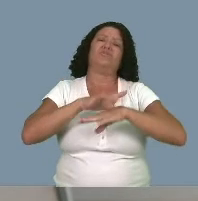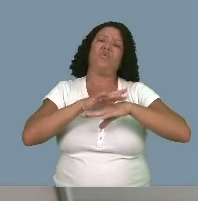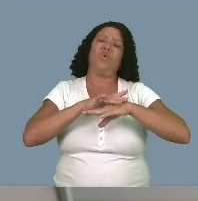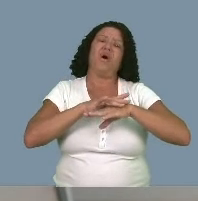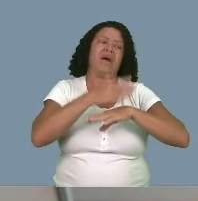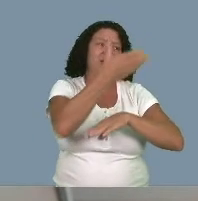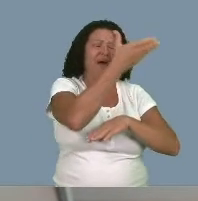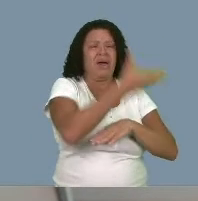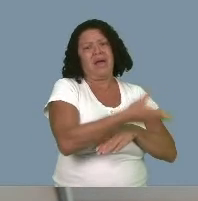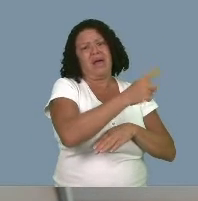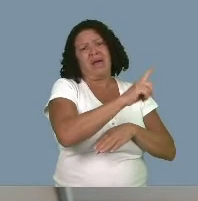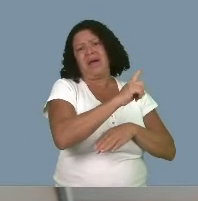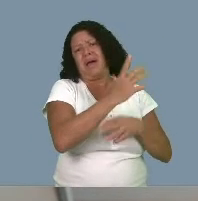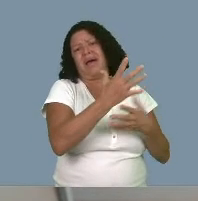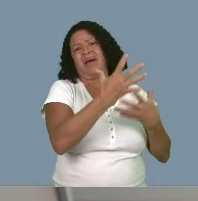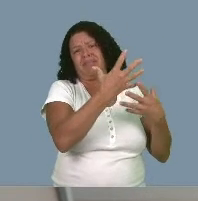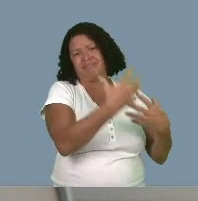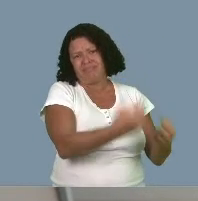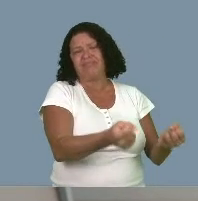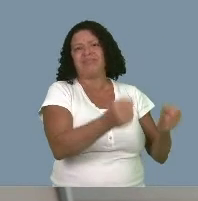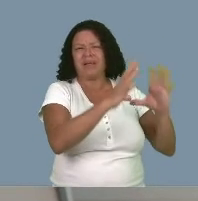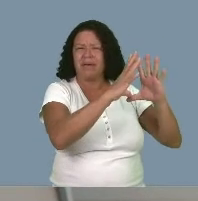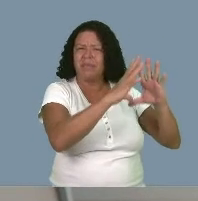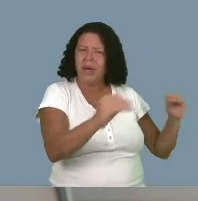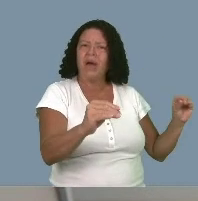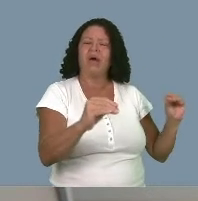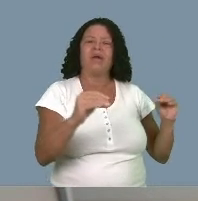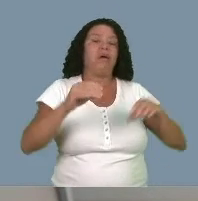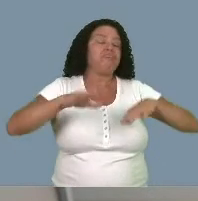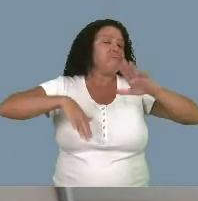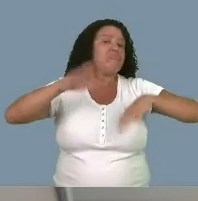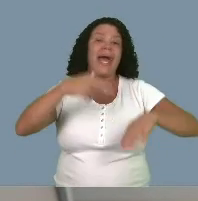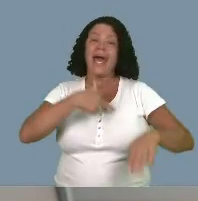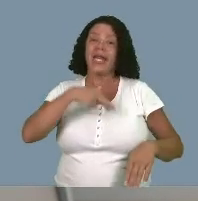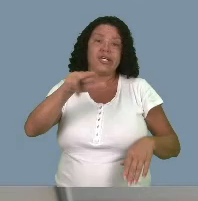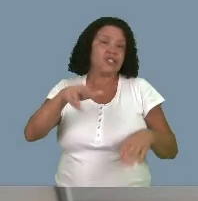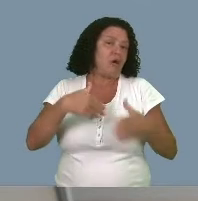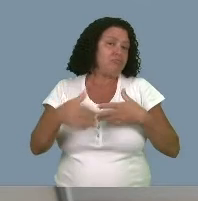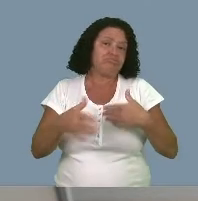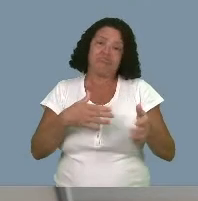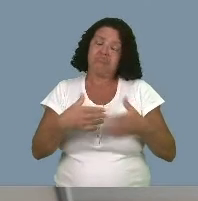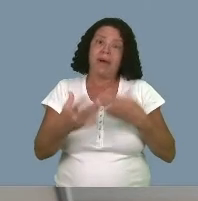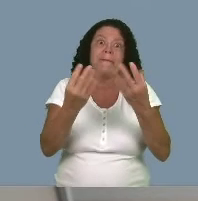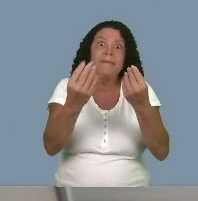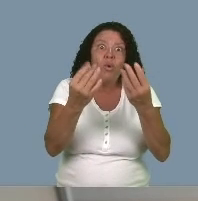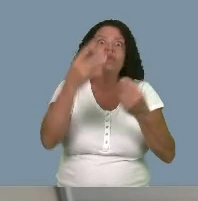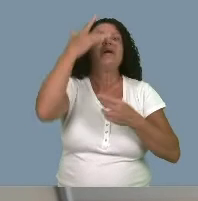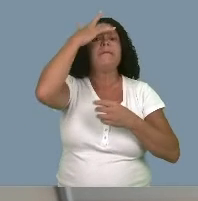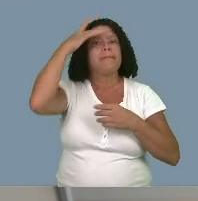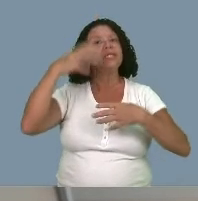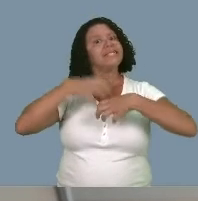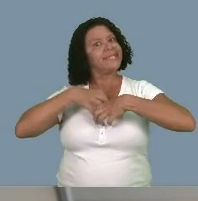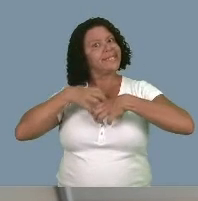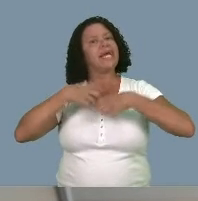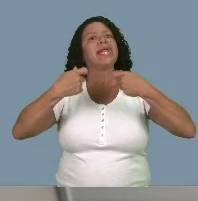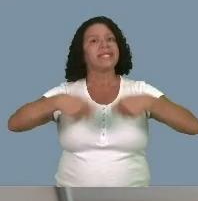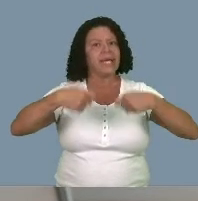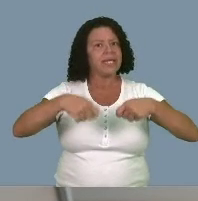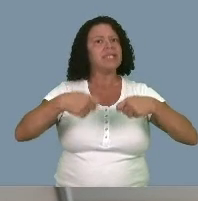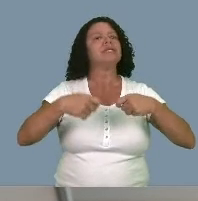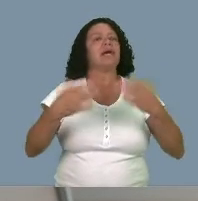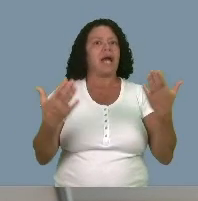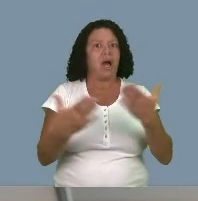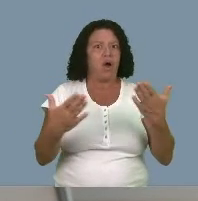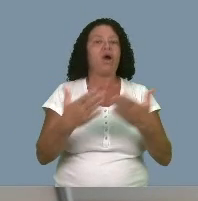que a pessoa foi acometida. Isso independente da religião, né, mas muitas pessoas sentiram essa necessidade de